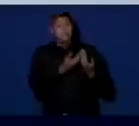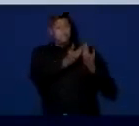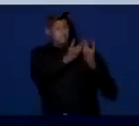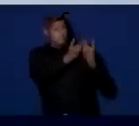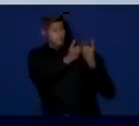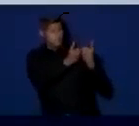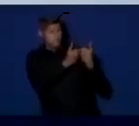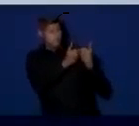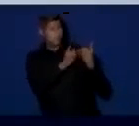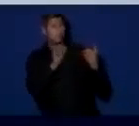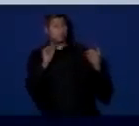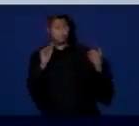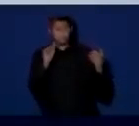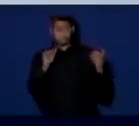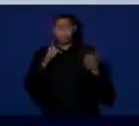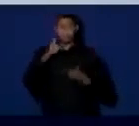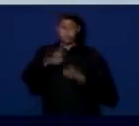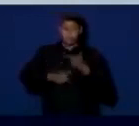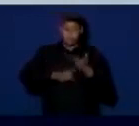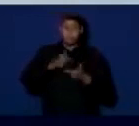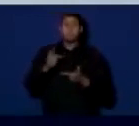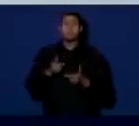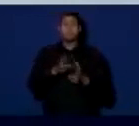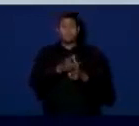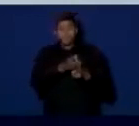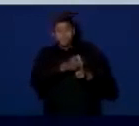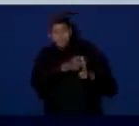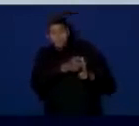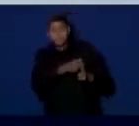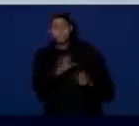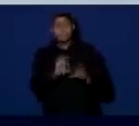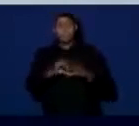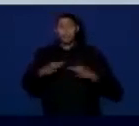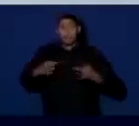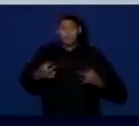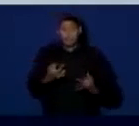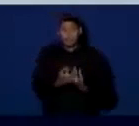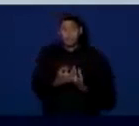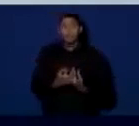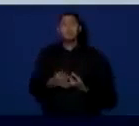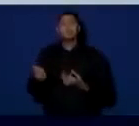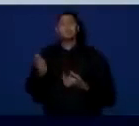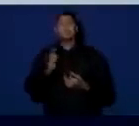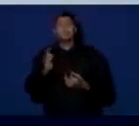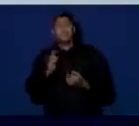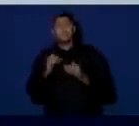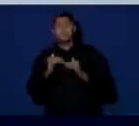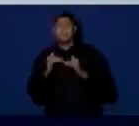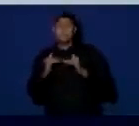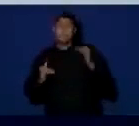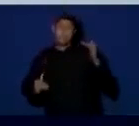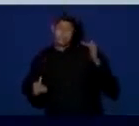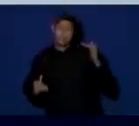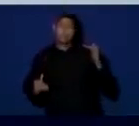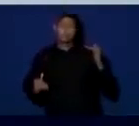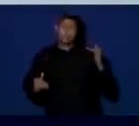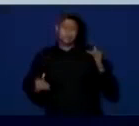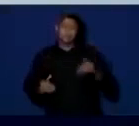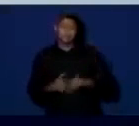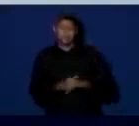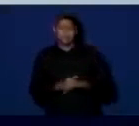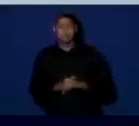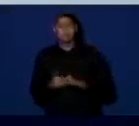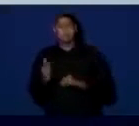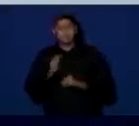comprometimento, o serviço da dívida das famílias está em patamar muito baixo,